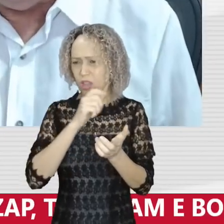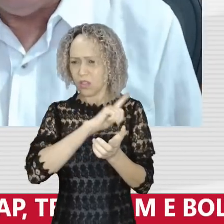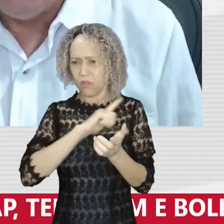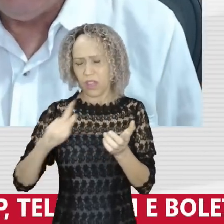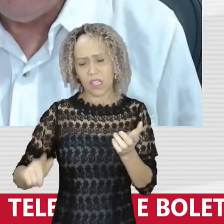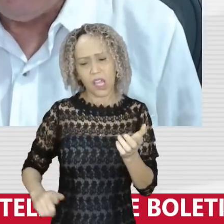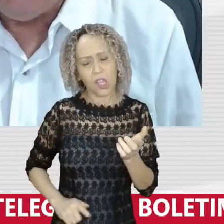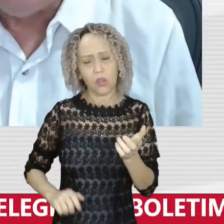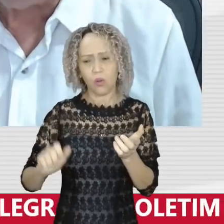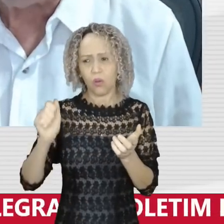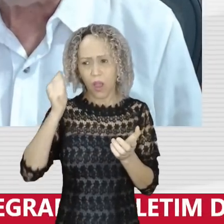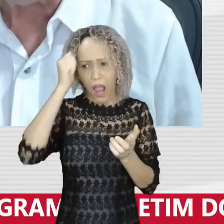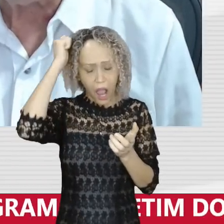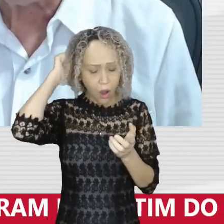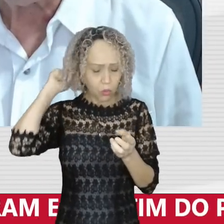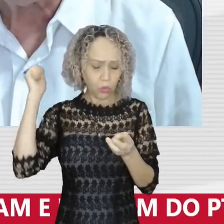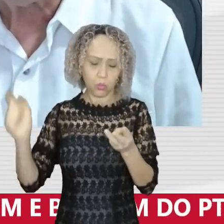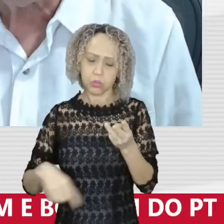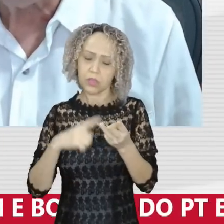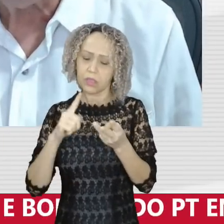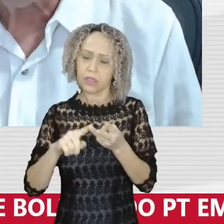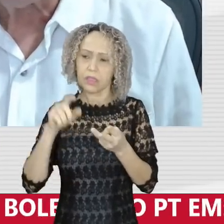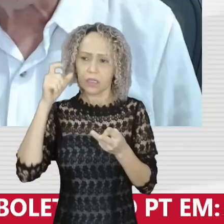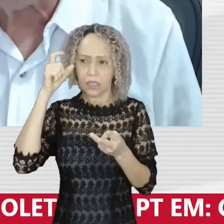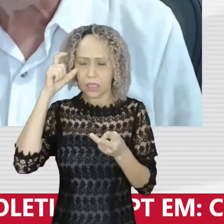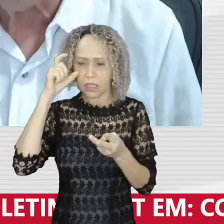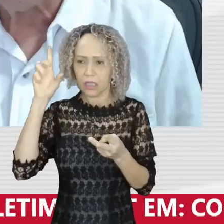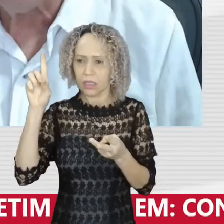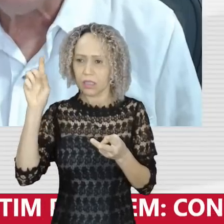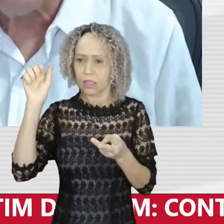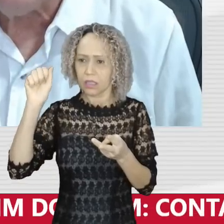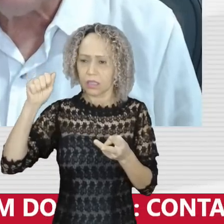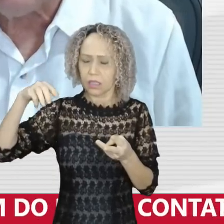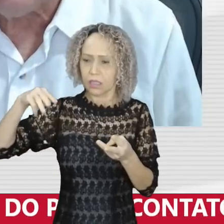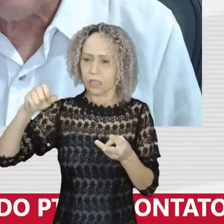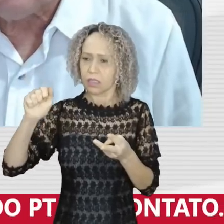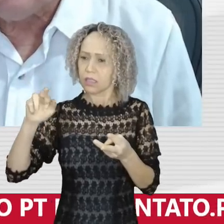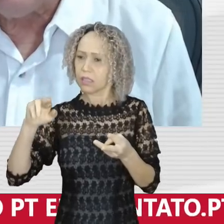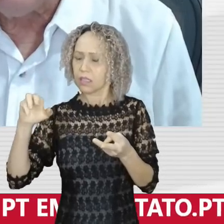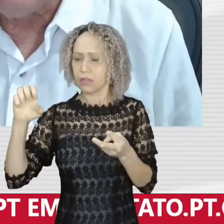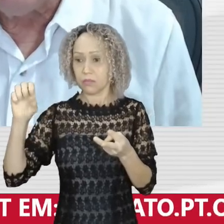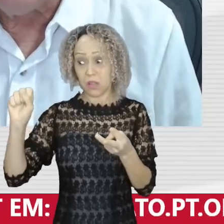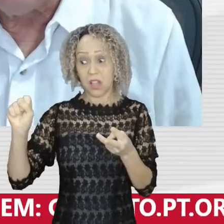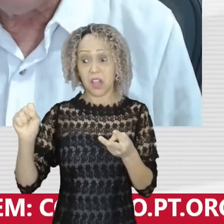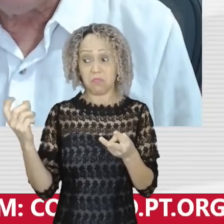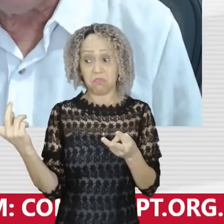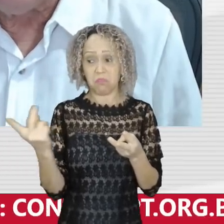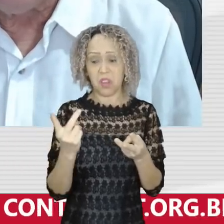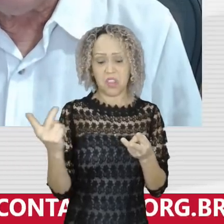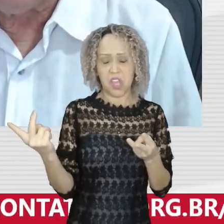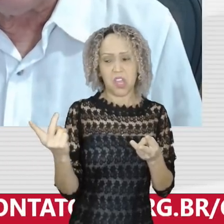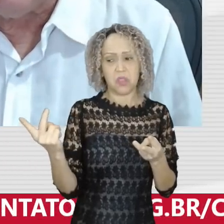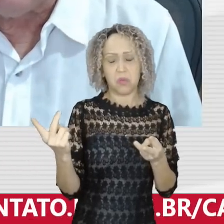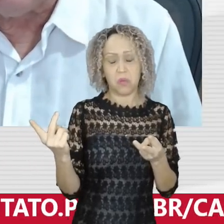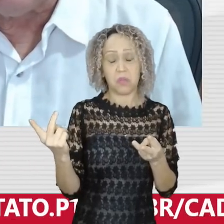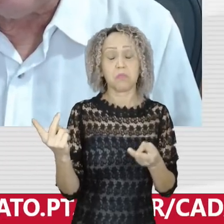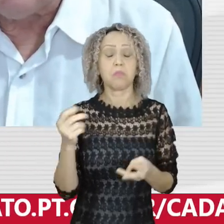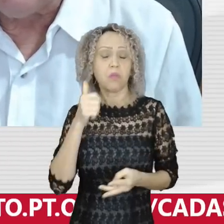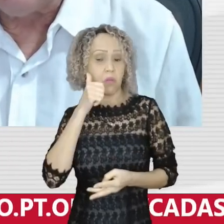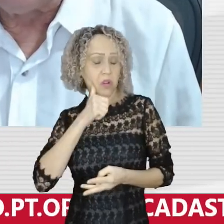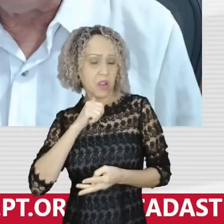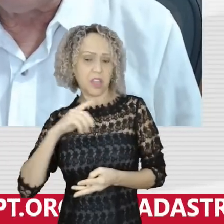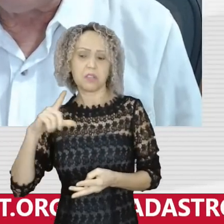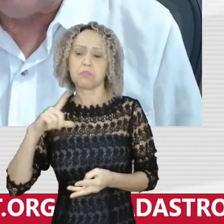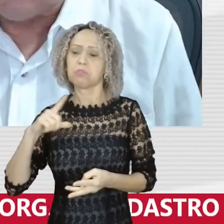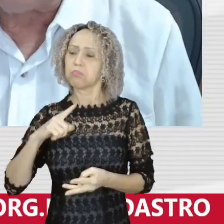dele. Mas, enfim, duas mulheres que veio com um aparato grande, inclusive financeiro, né, de financiamento